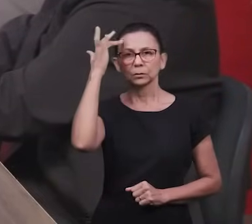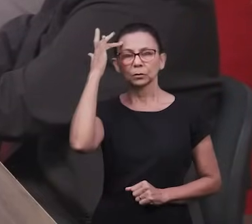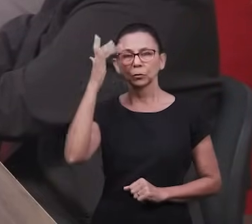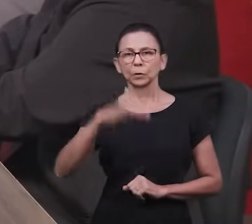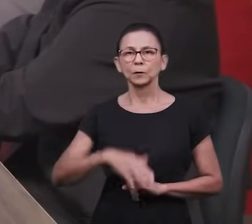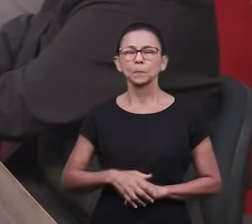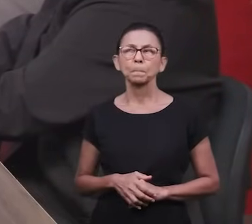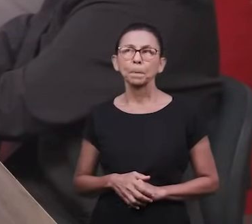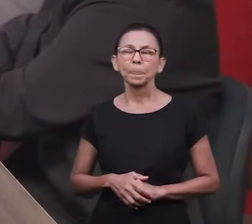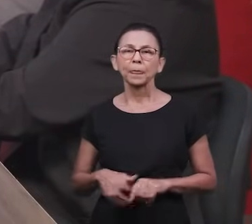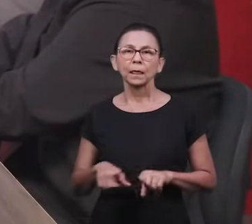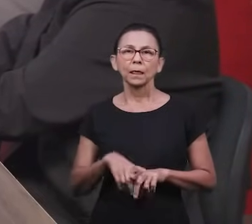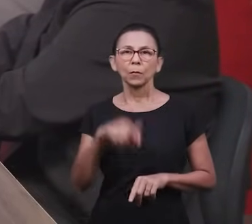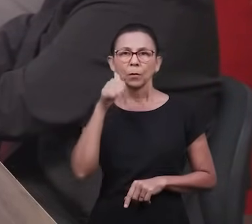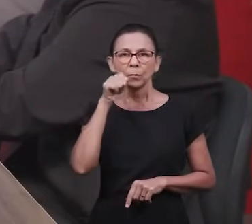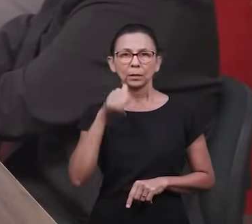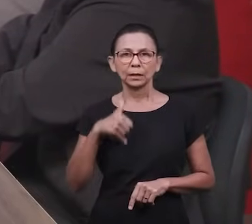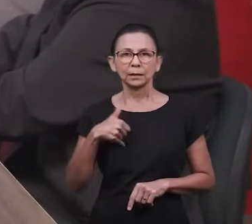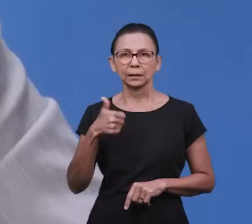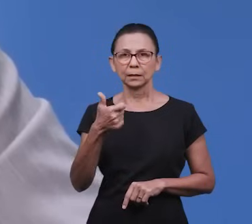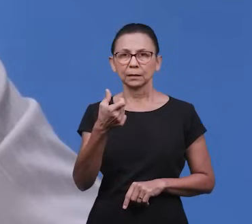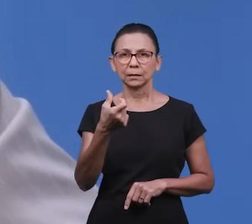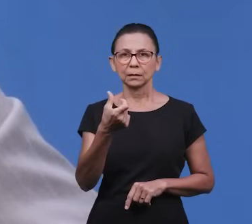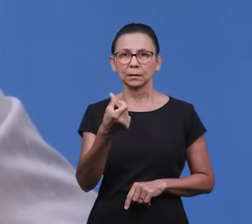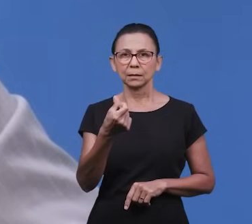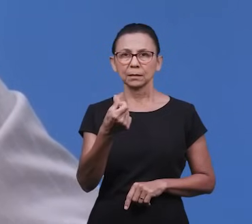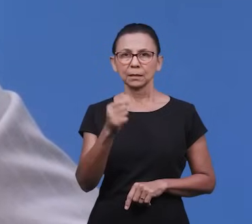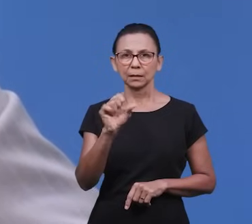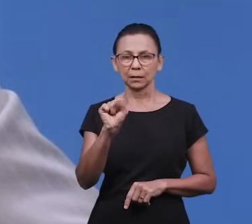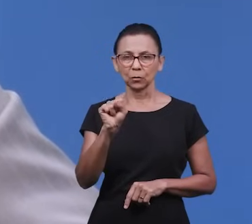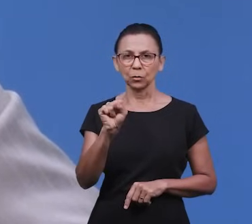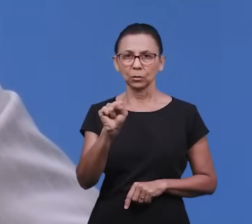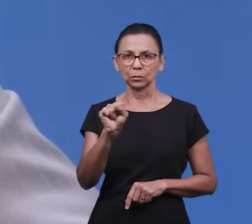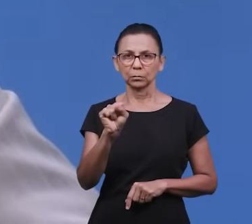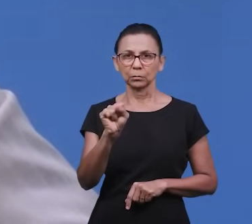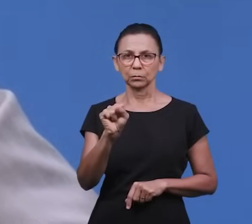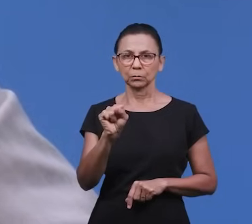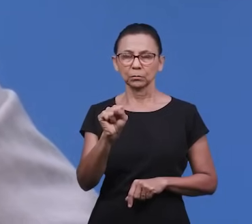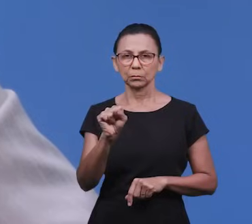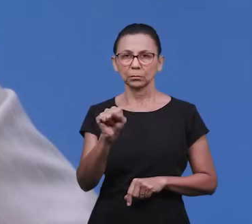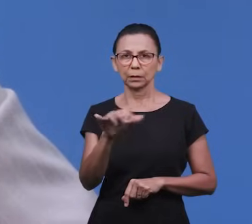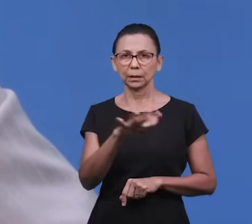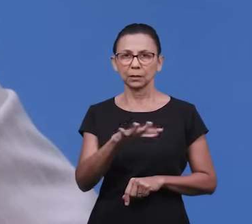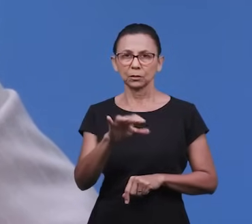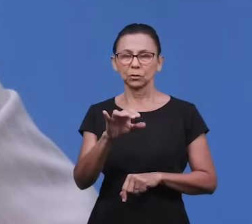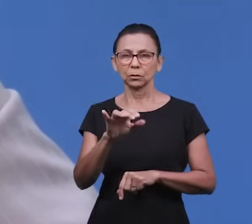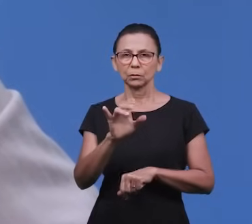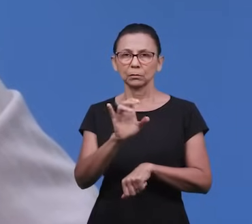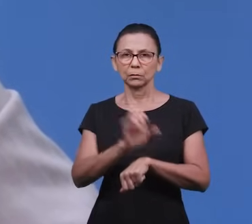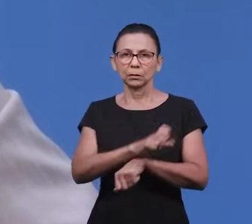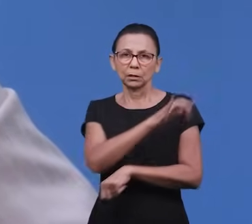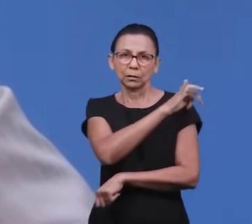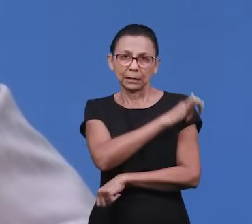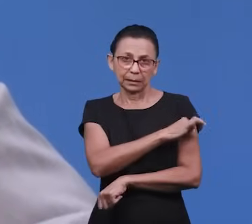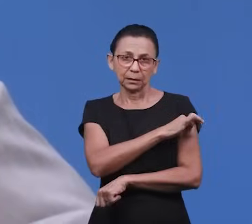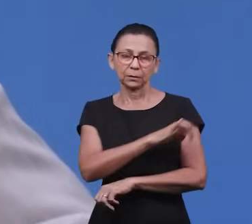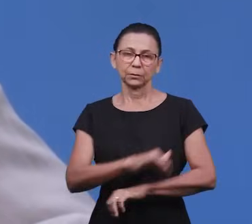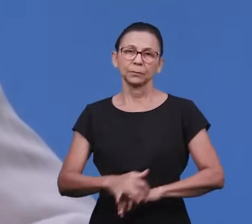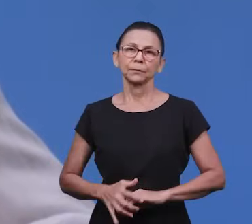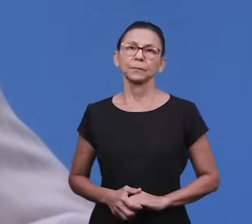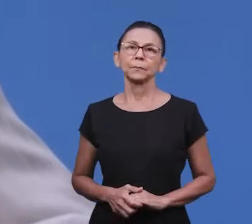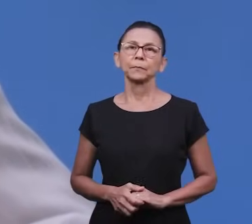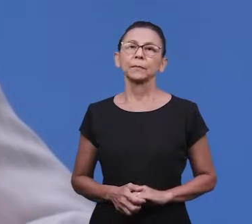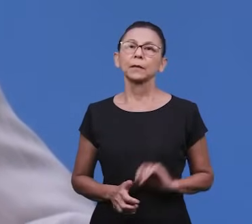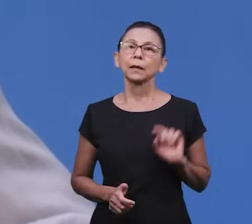estamos atendendo lá uma senhora, 68 anos, do estado do Rio de Janeiro, né, da cidade mesmo,